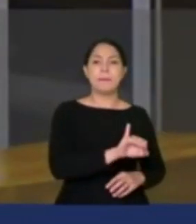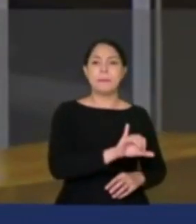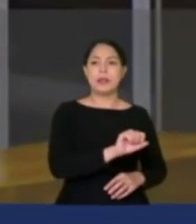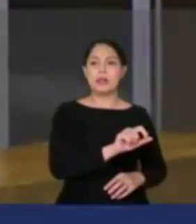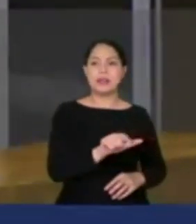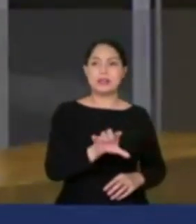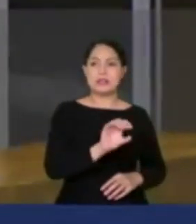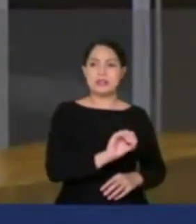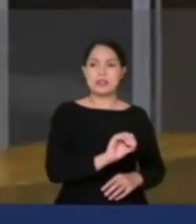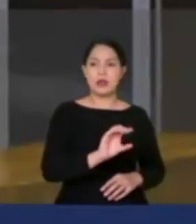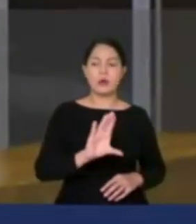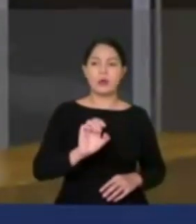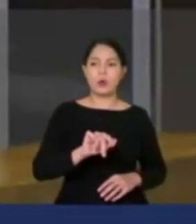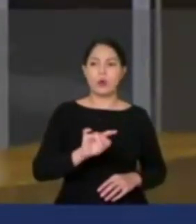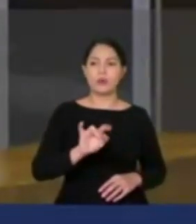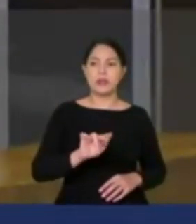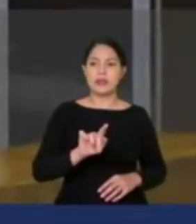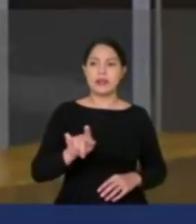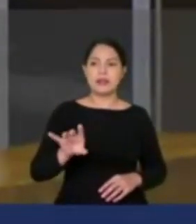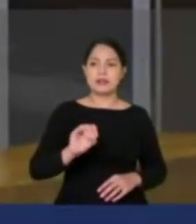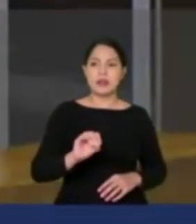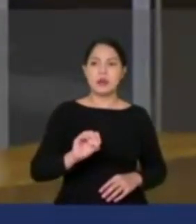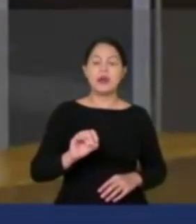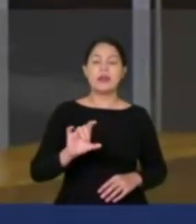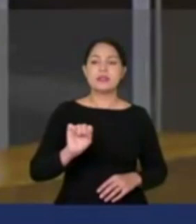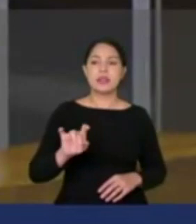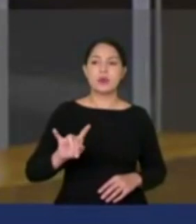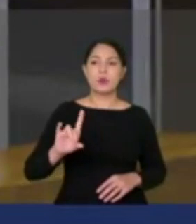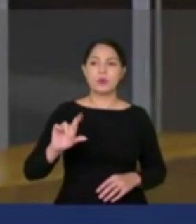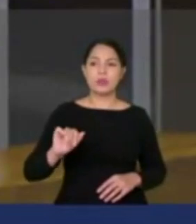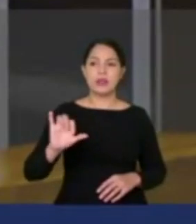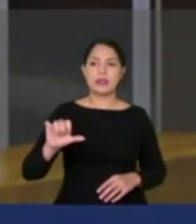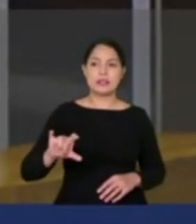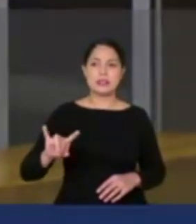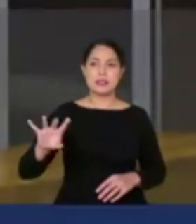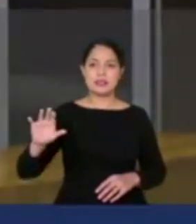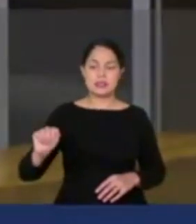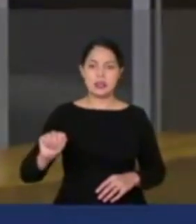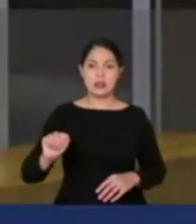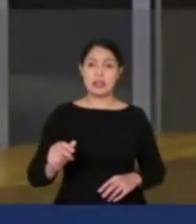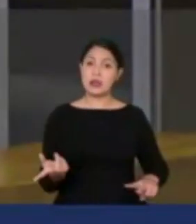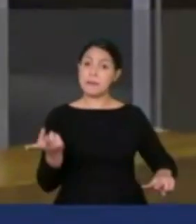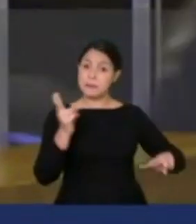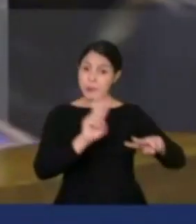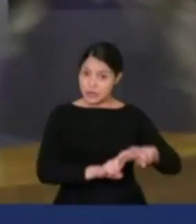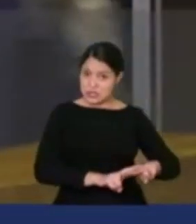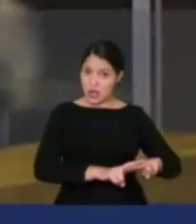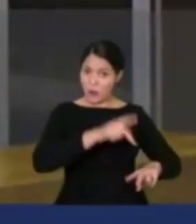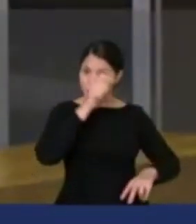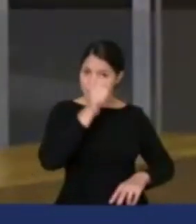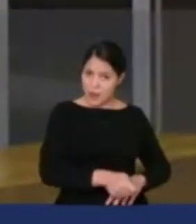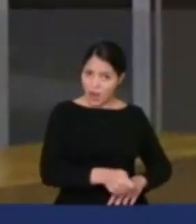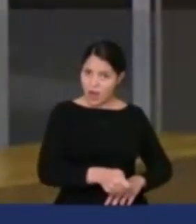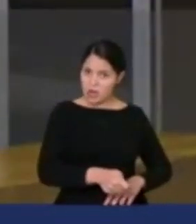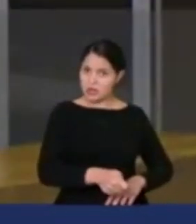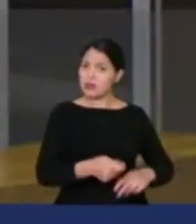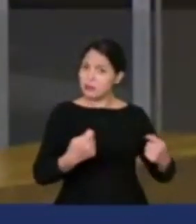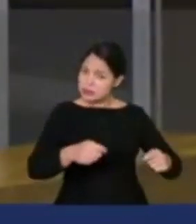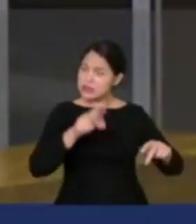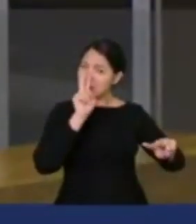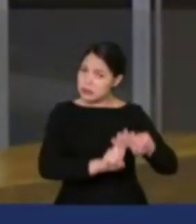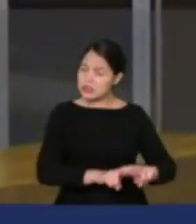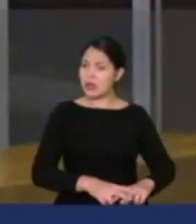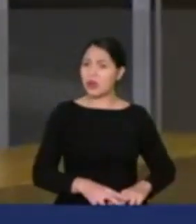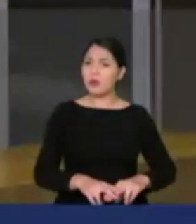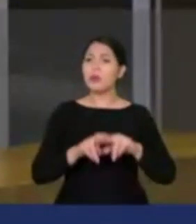nessa tecla desde novembro de 2019, quando o Supremo Tribunal Federal, por estreita